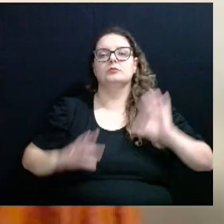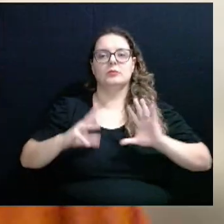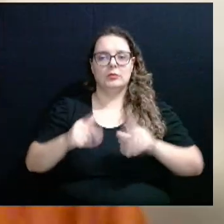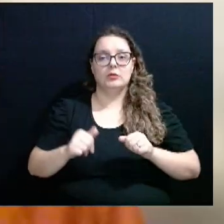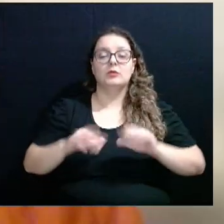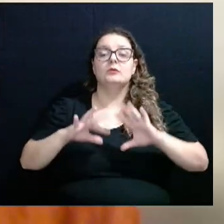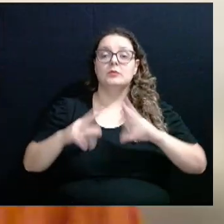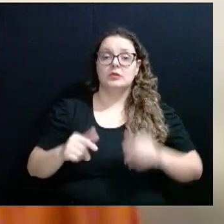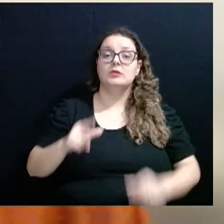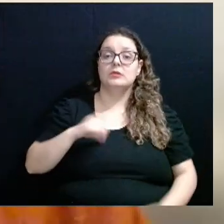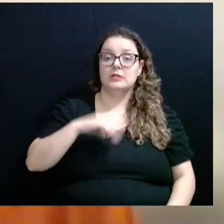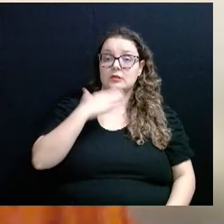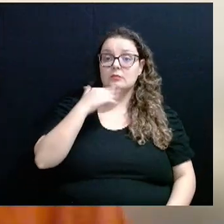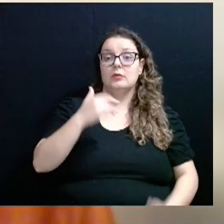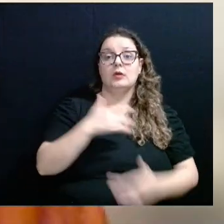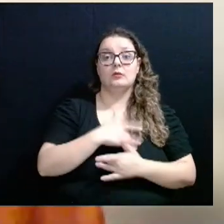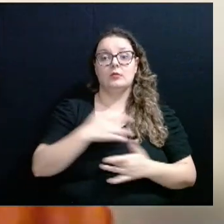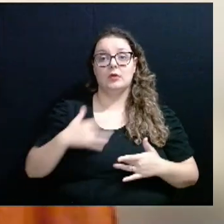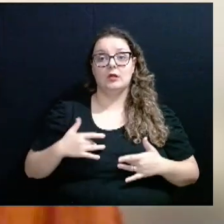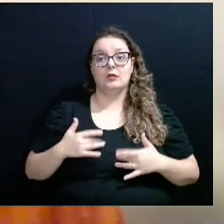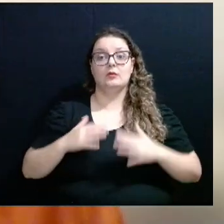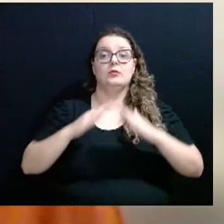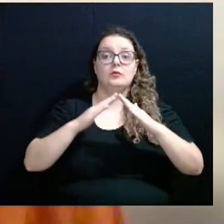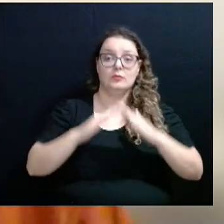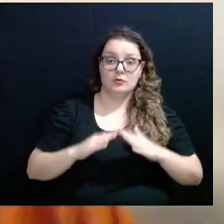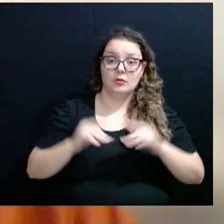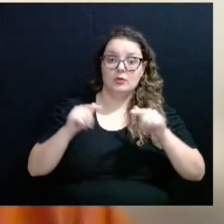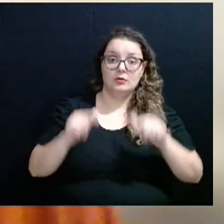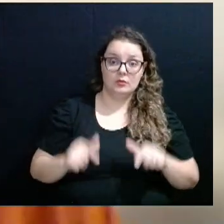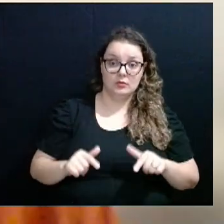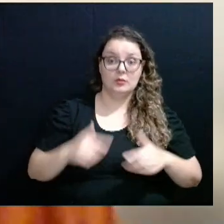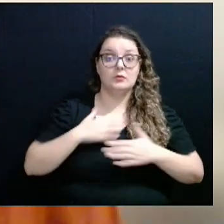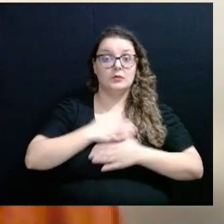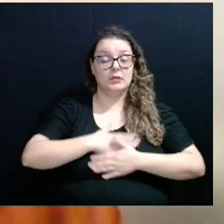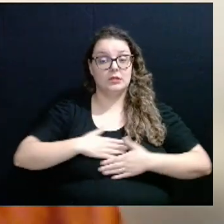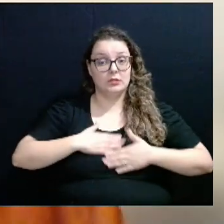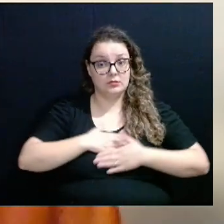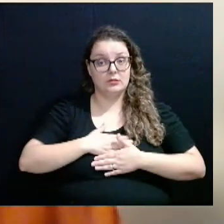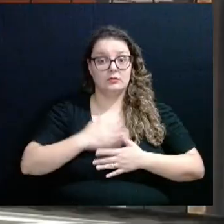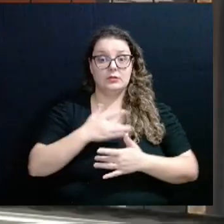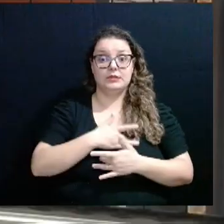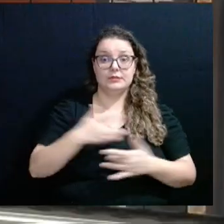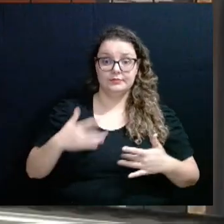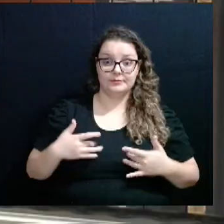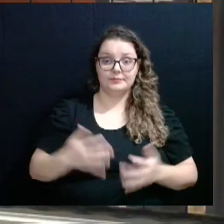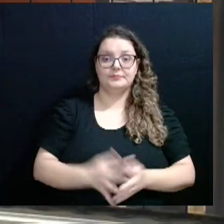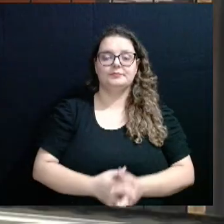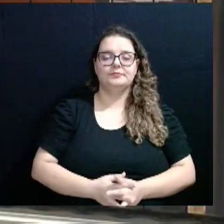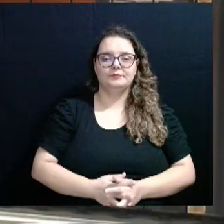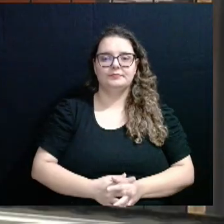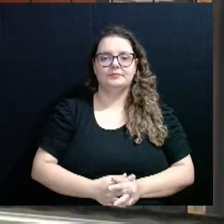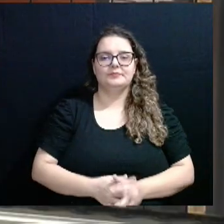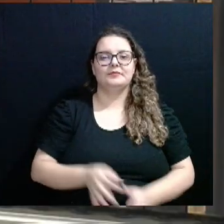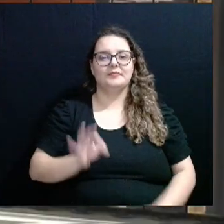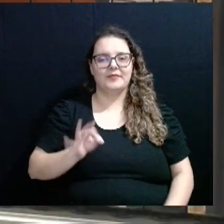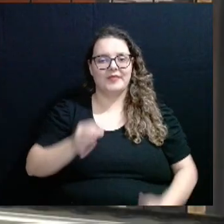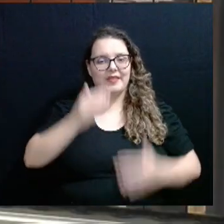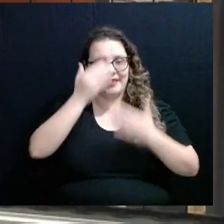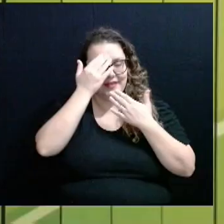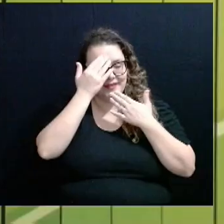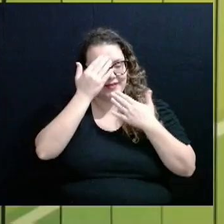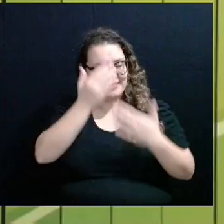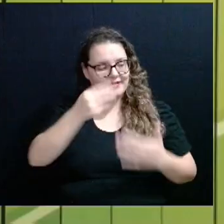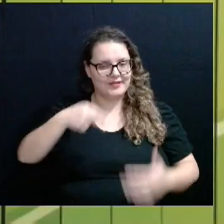melhor saúde, habitar num lugar agradável e saudável. Tá certo, então, muito obrigada,